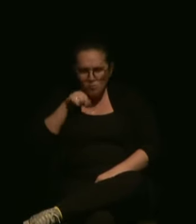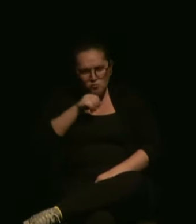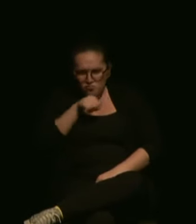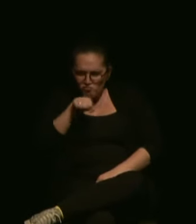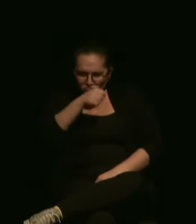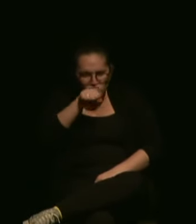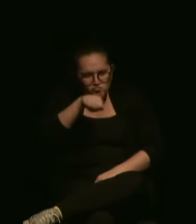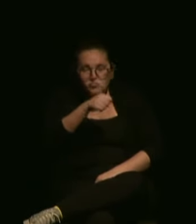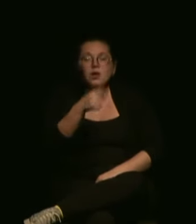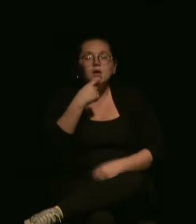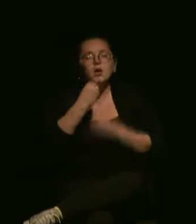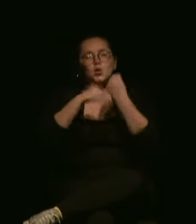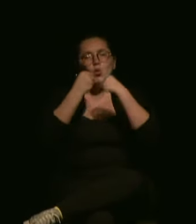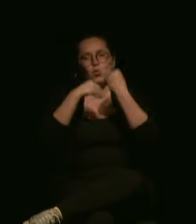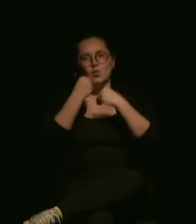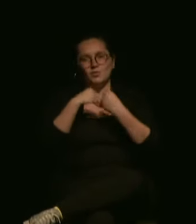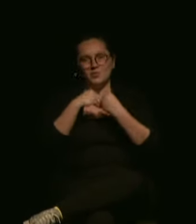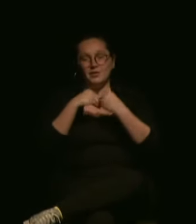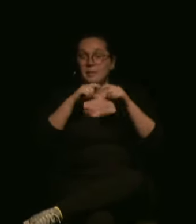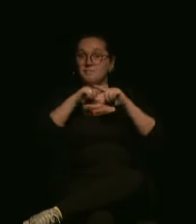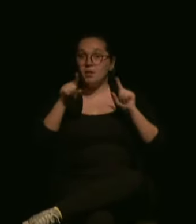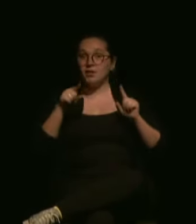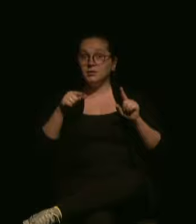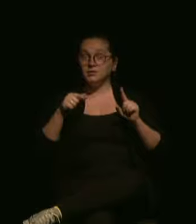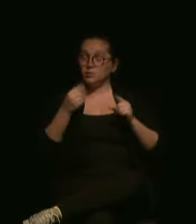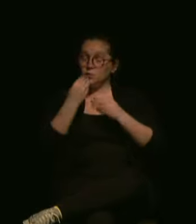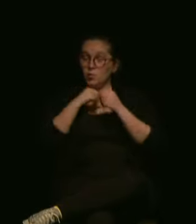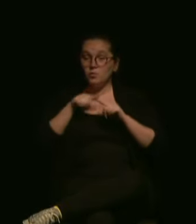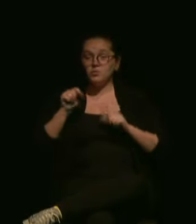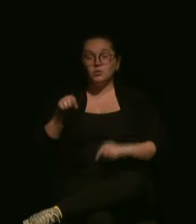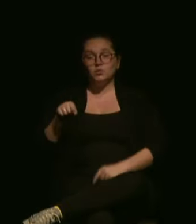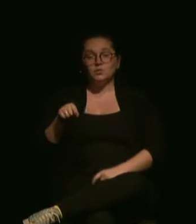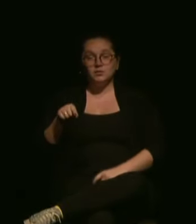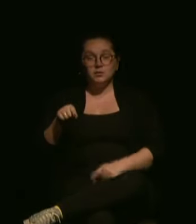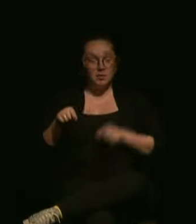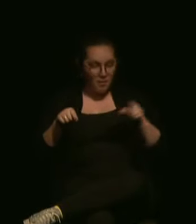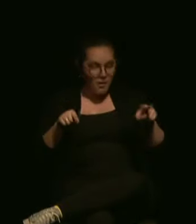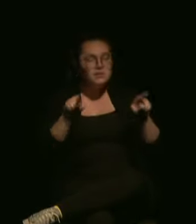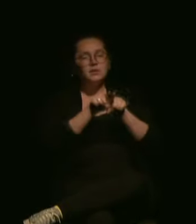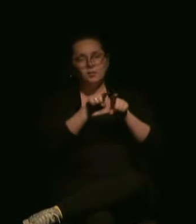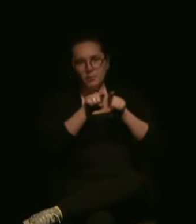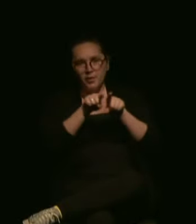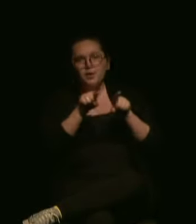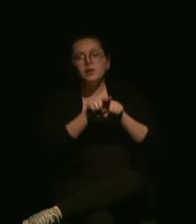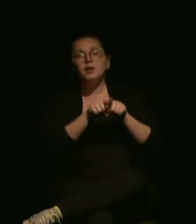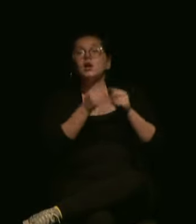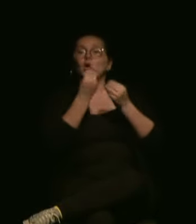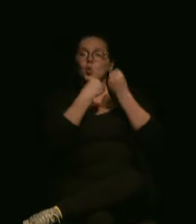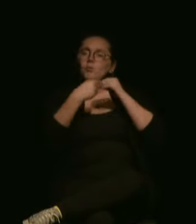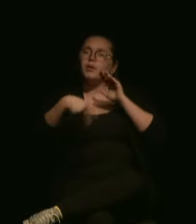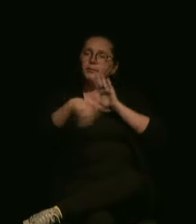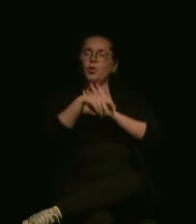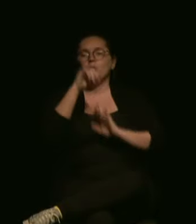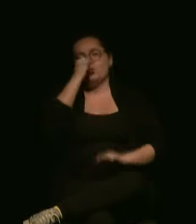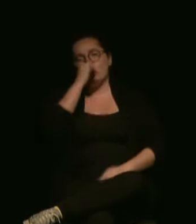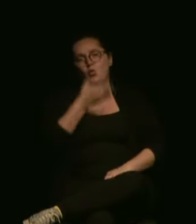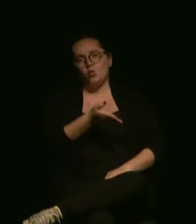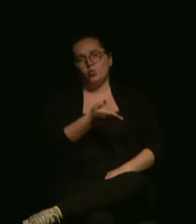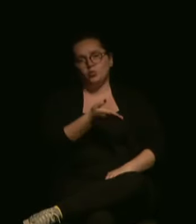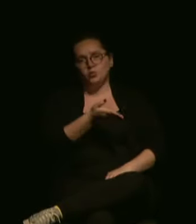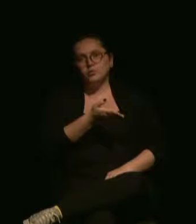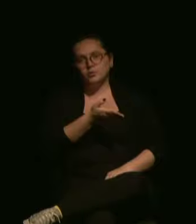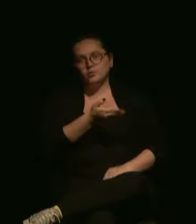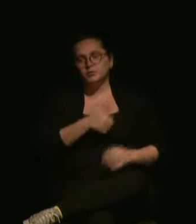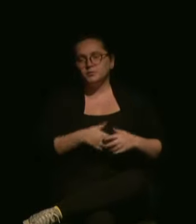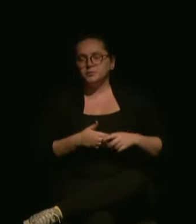ela. Mas gado não come. Isso aqui também, comer para porco. Isso aqui.